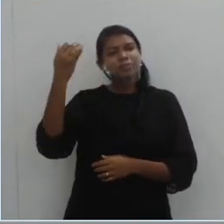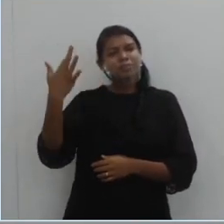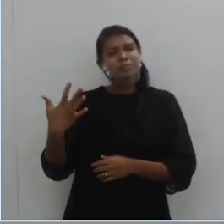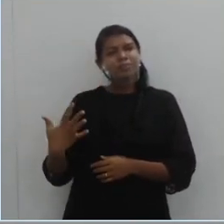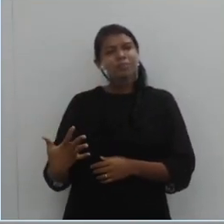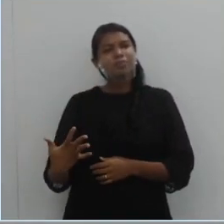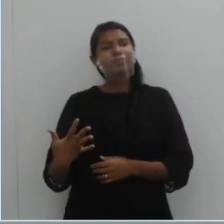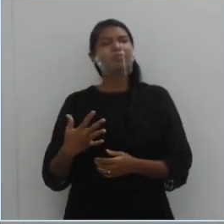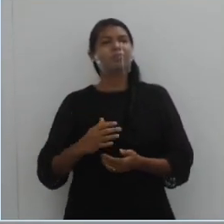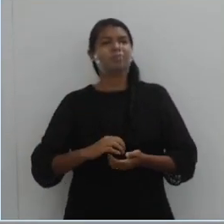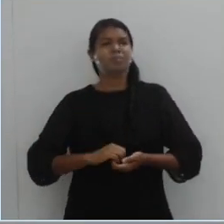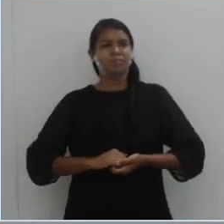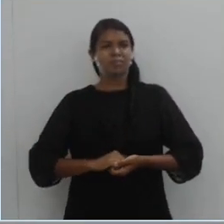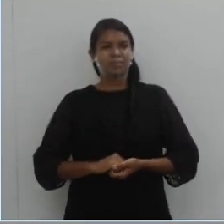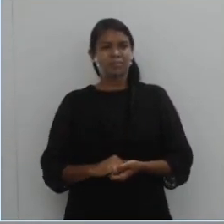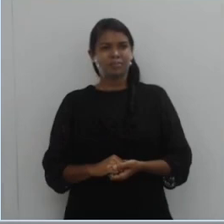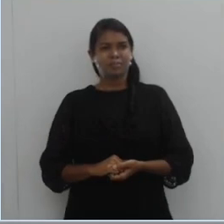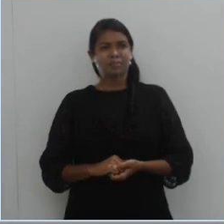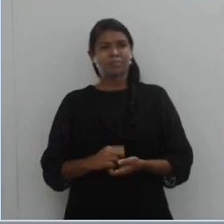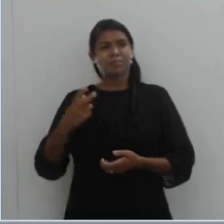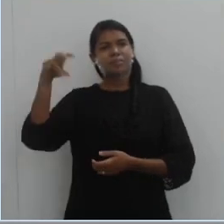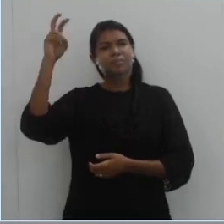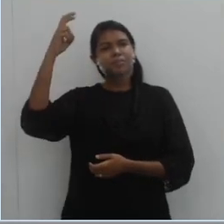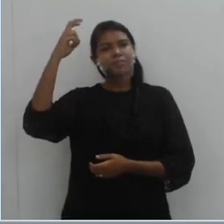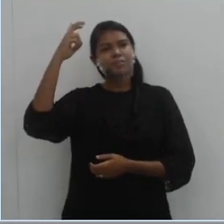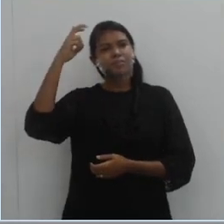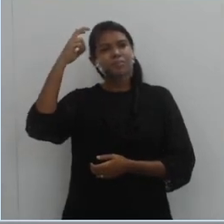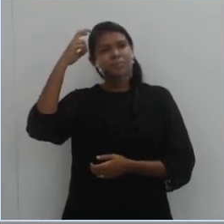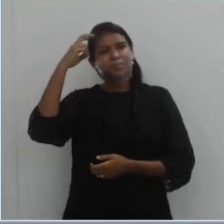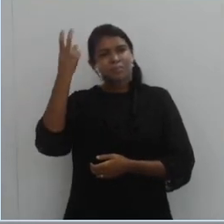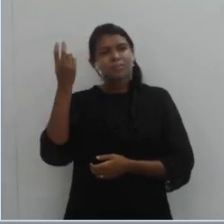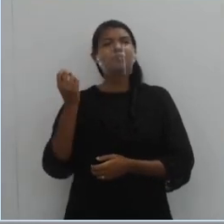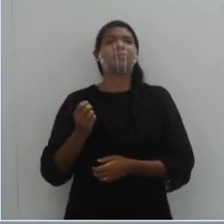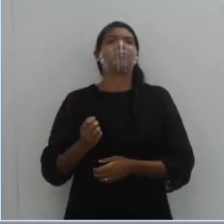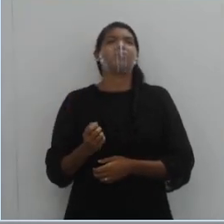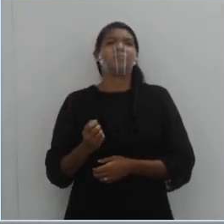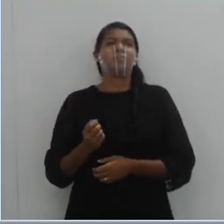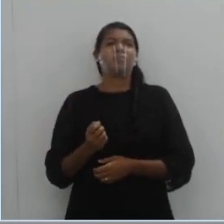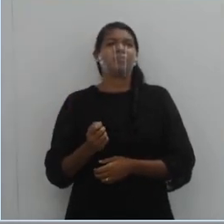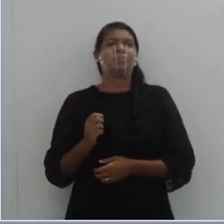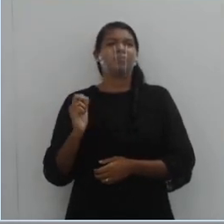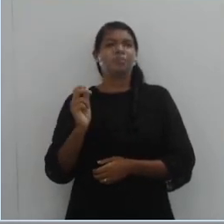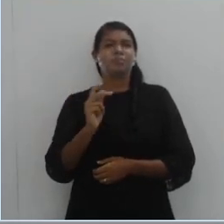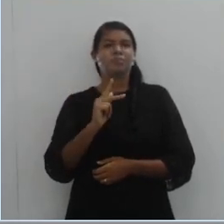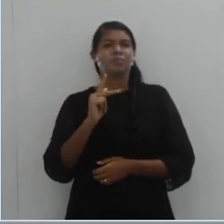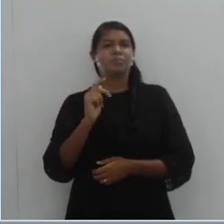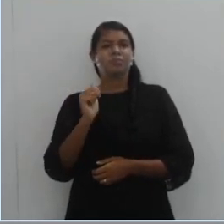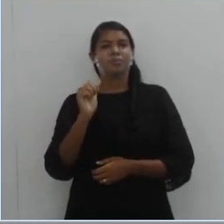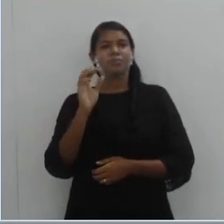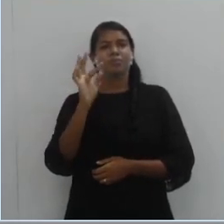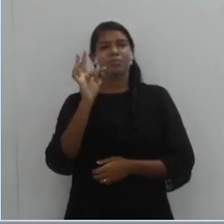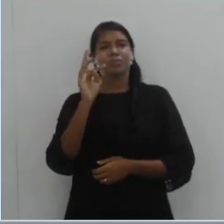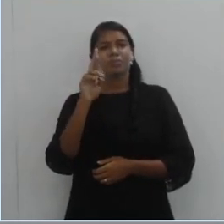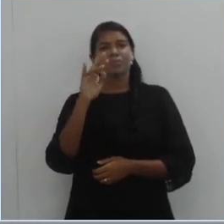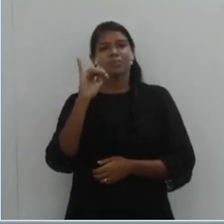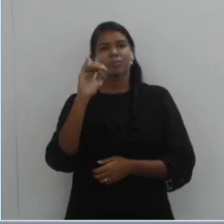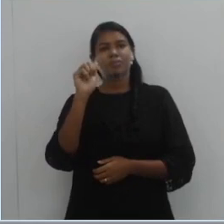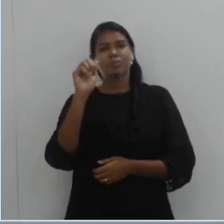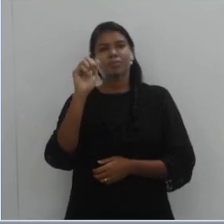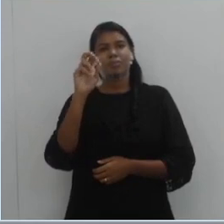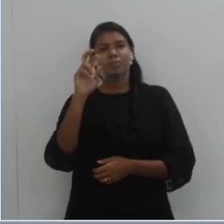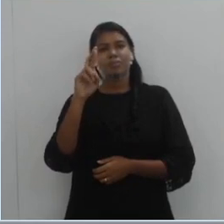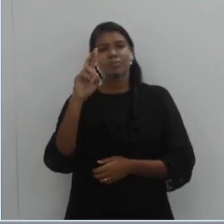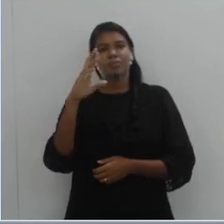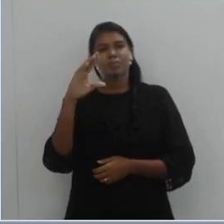ressaltar que essa cultura se chama patriarcado. Professor, o que é